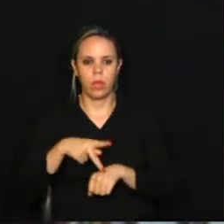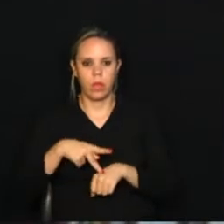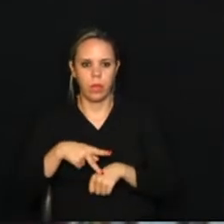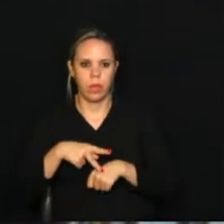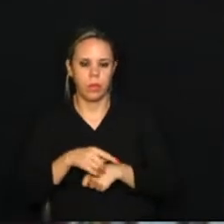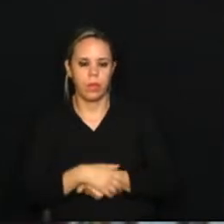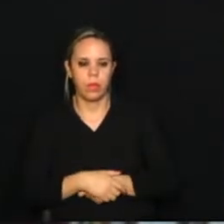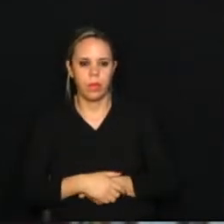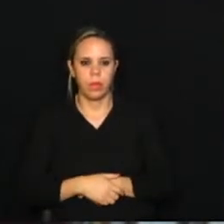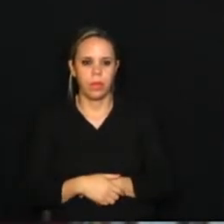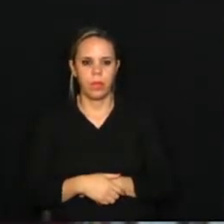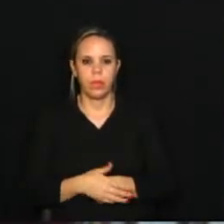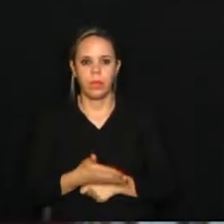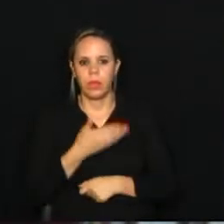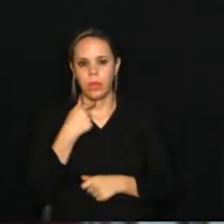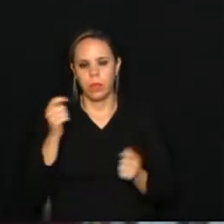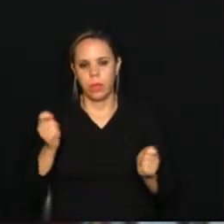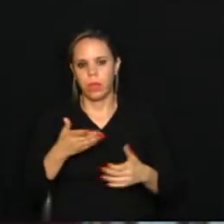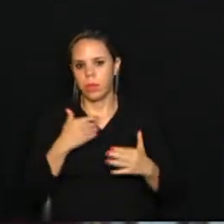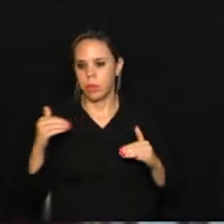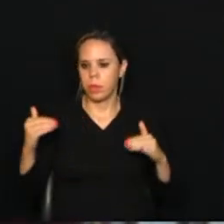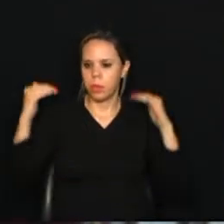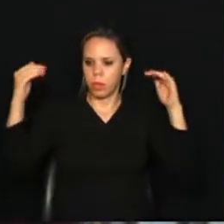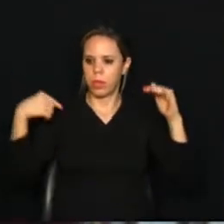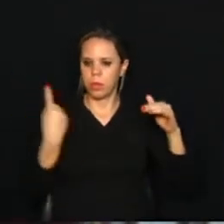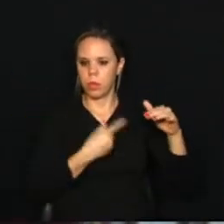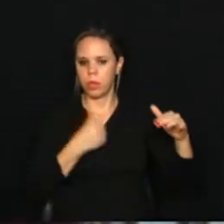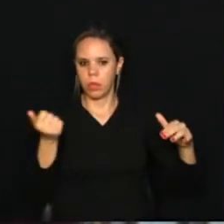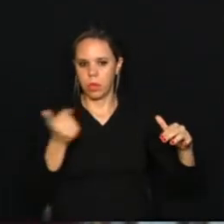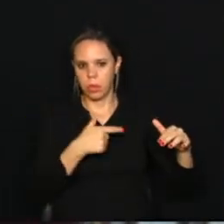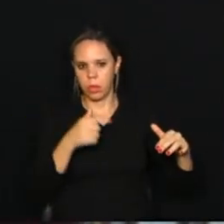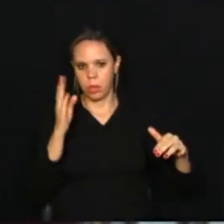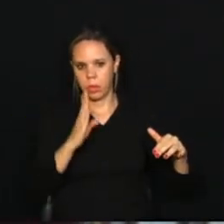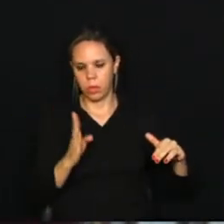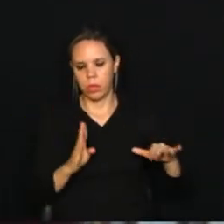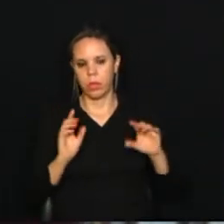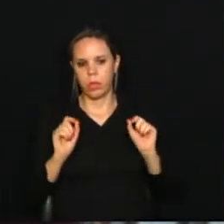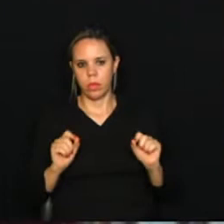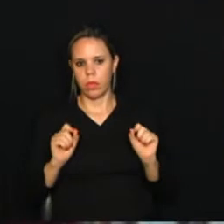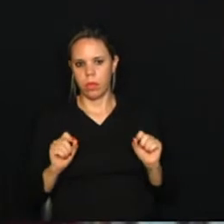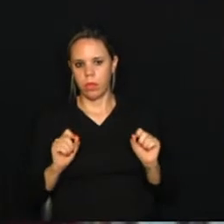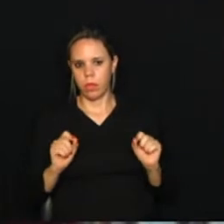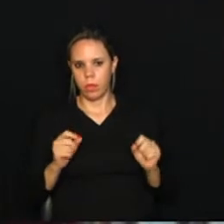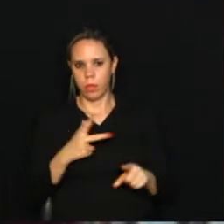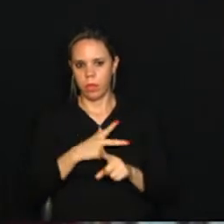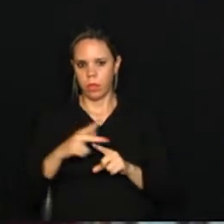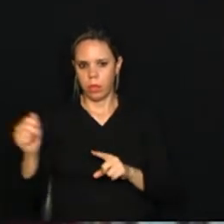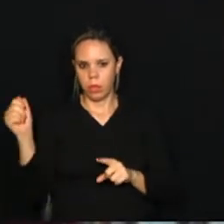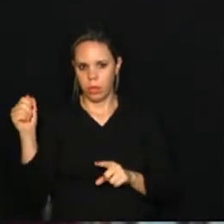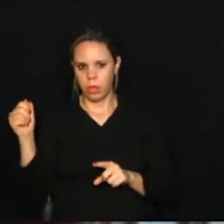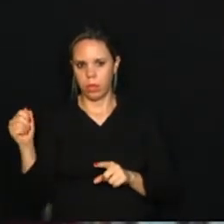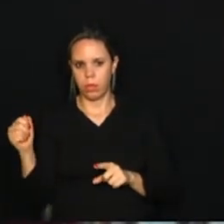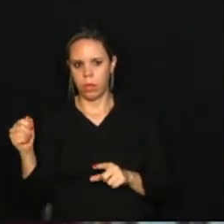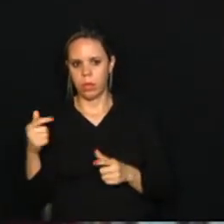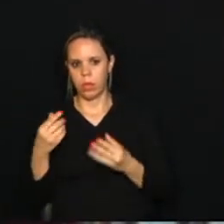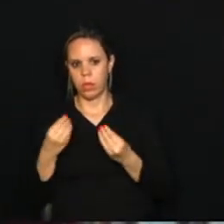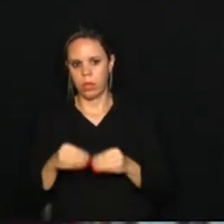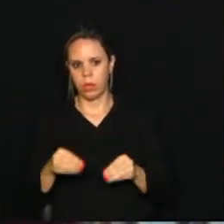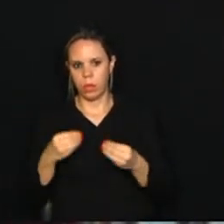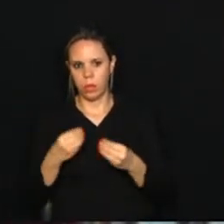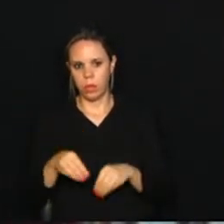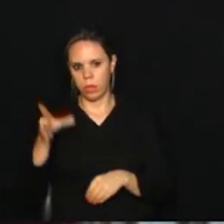em melhores condições do que nós, né? De que superar os